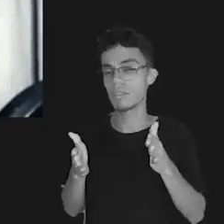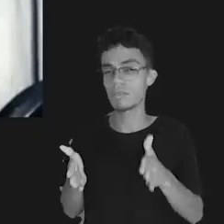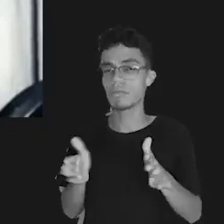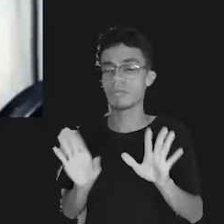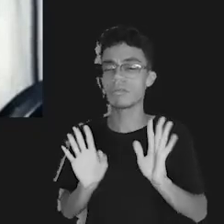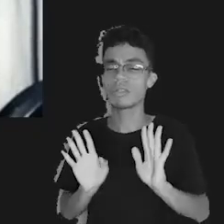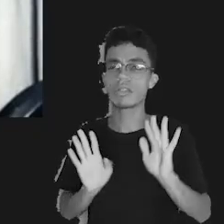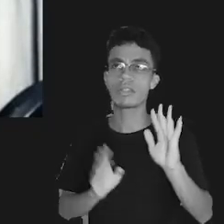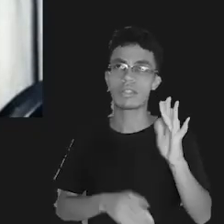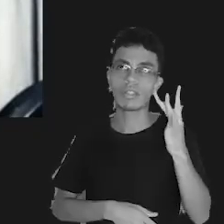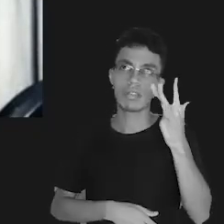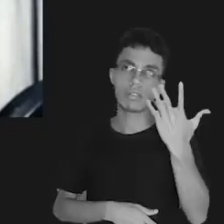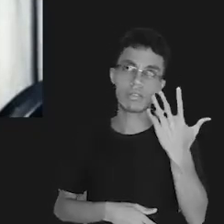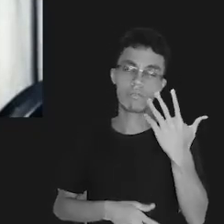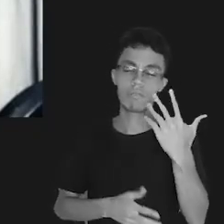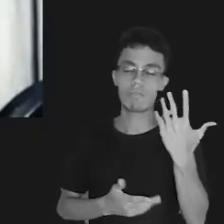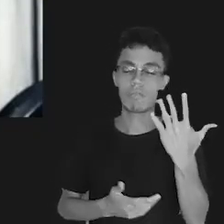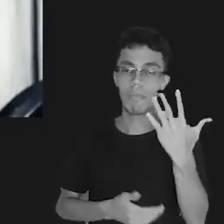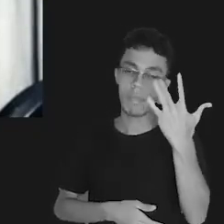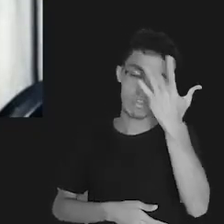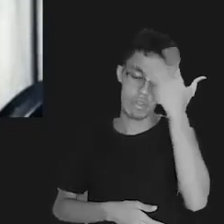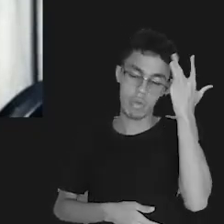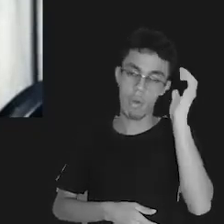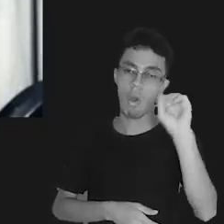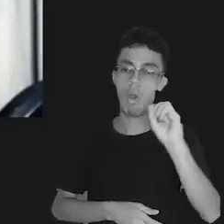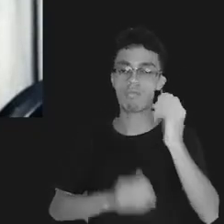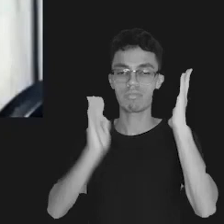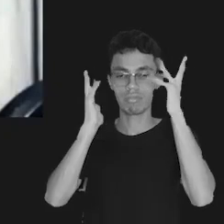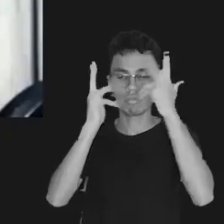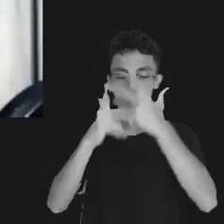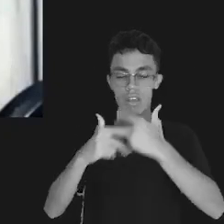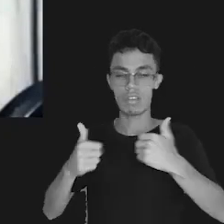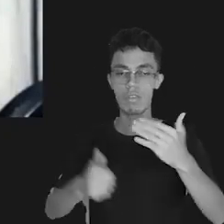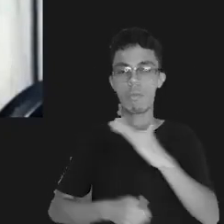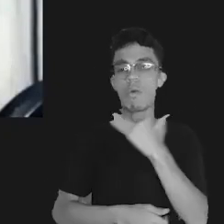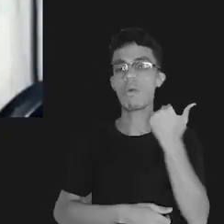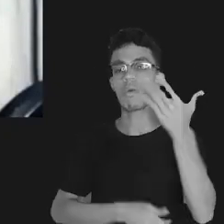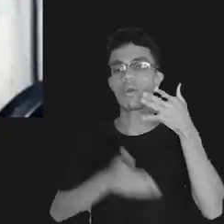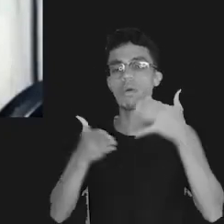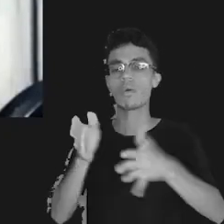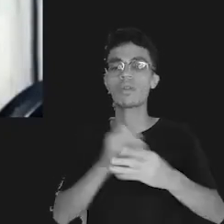o ressuscitado ainda quente? Isso é secundário.